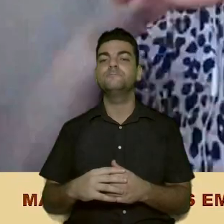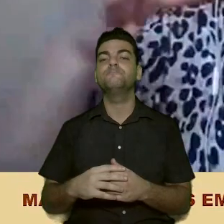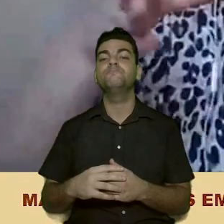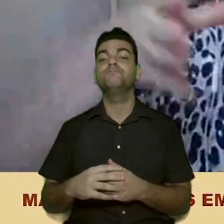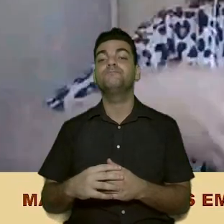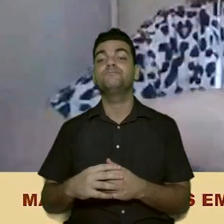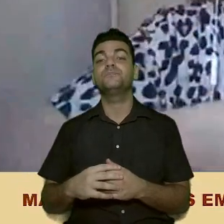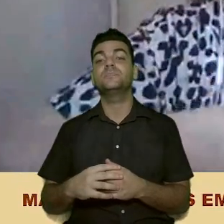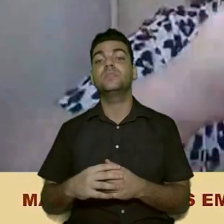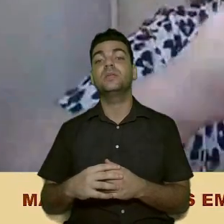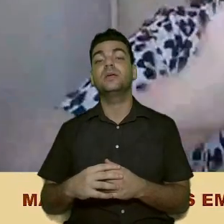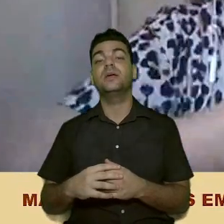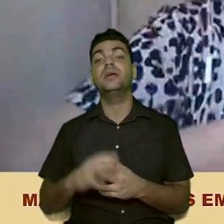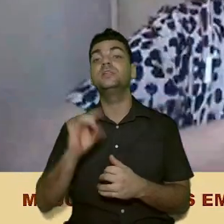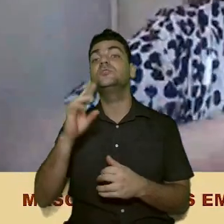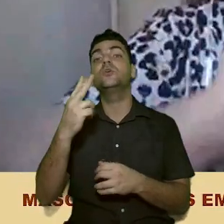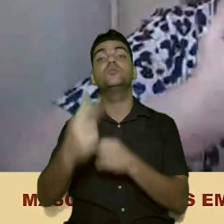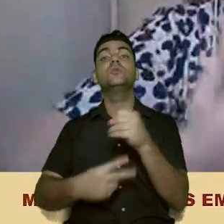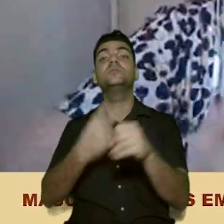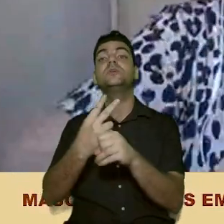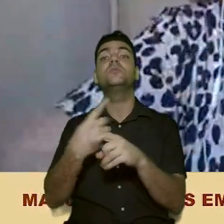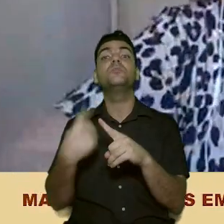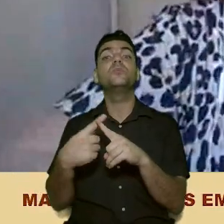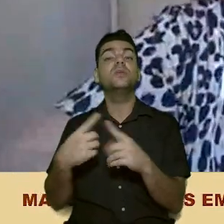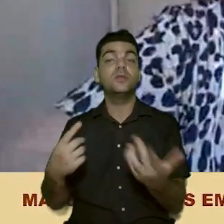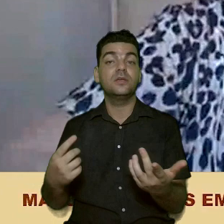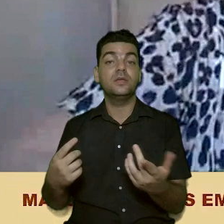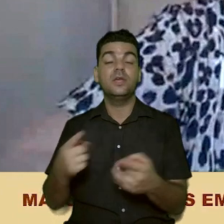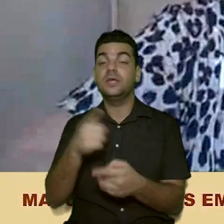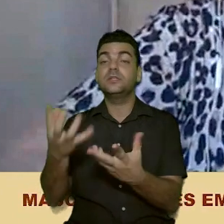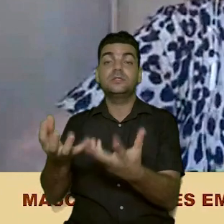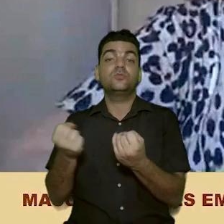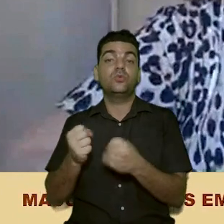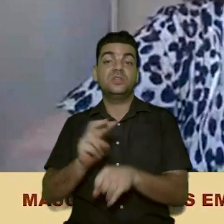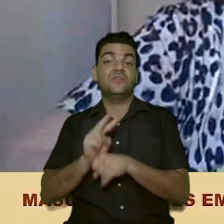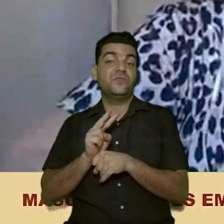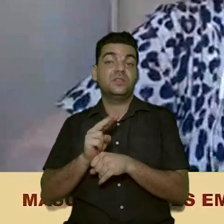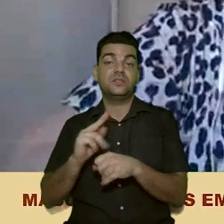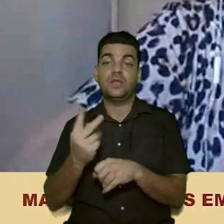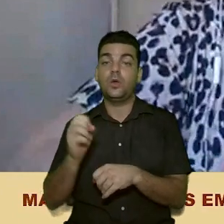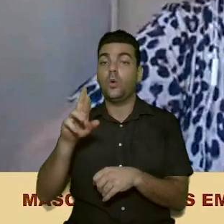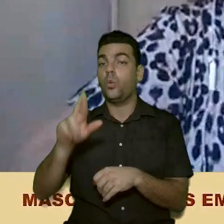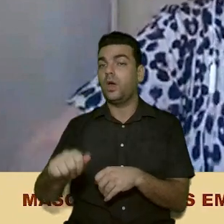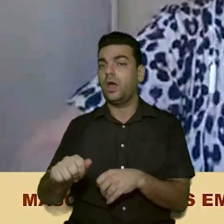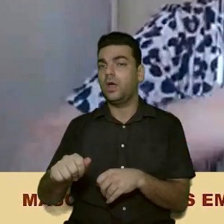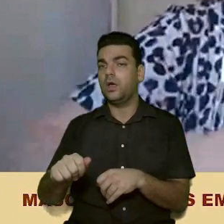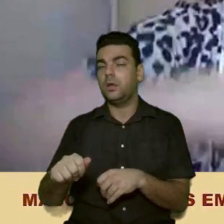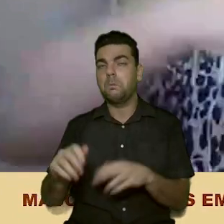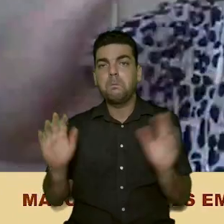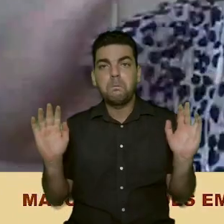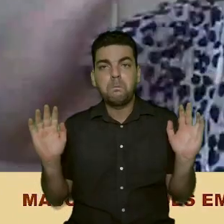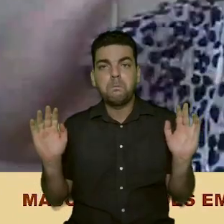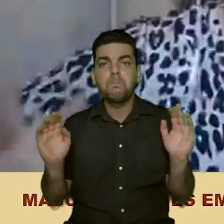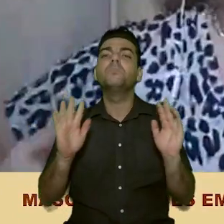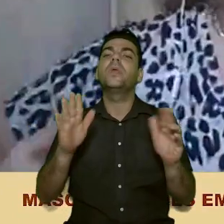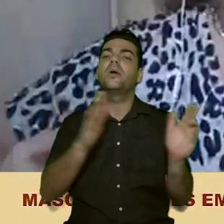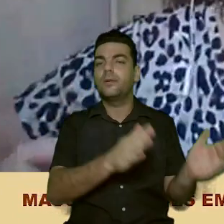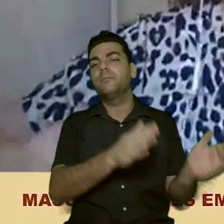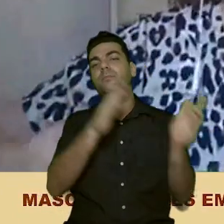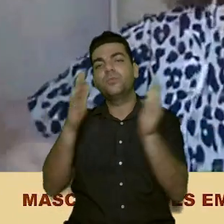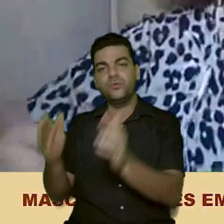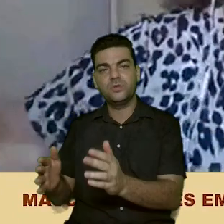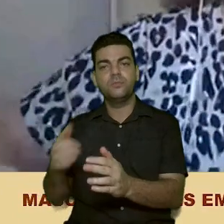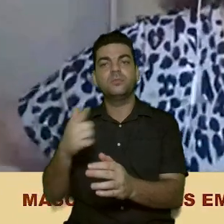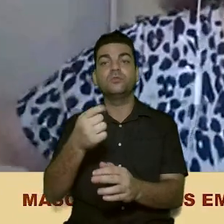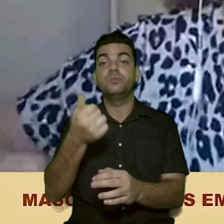e só a 2 anos porque os jurados acolheram a tese de legítima defesa da honra. Bom, corta para 2016.